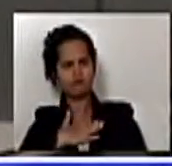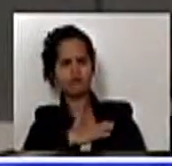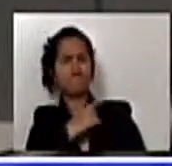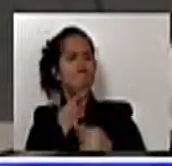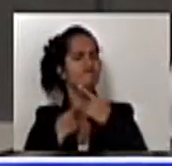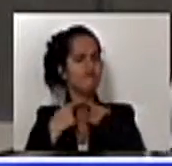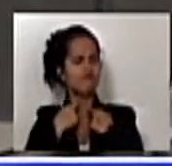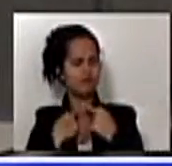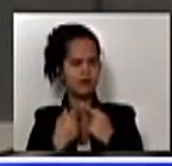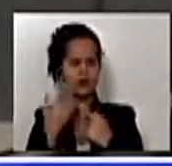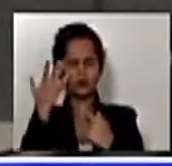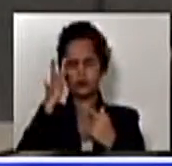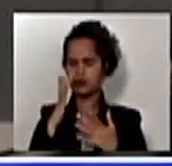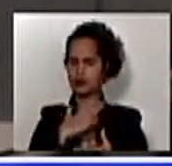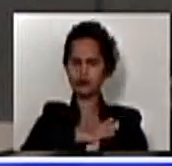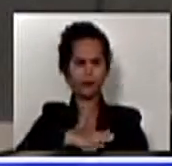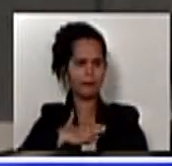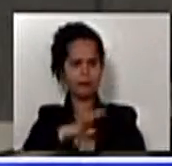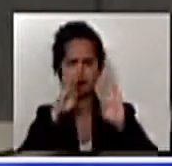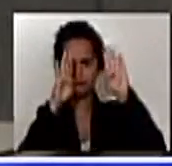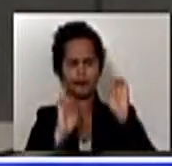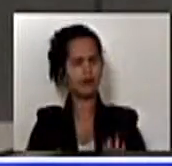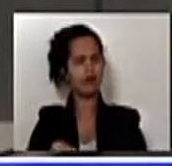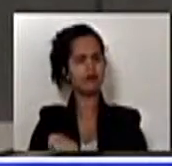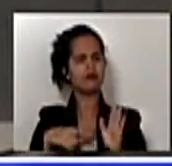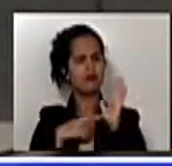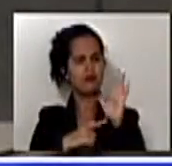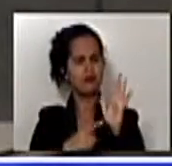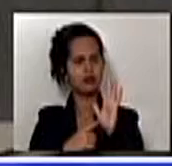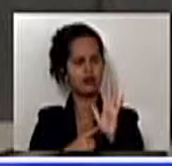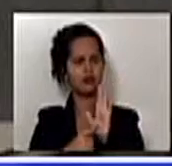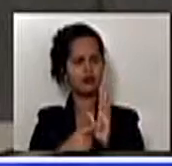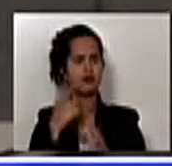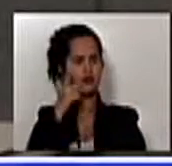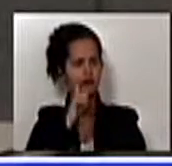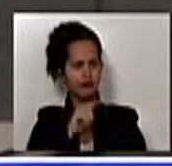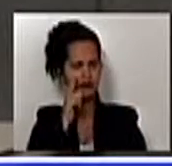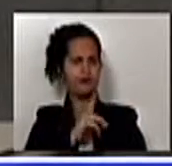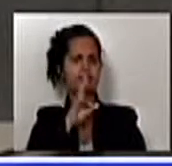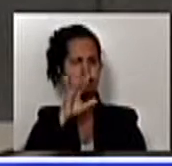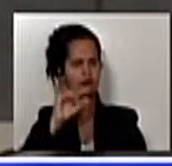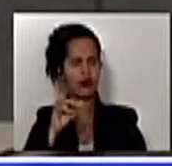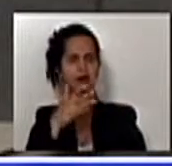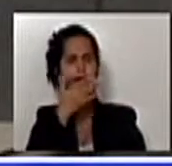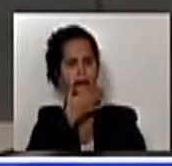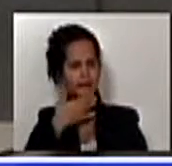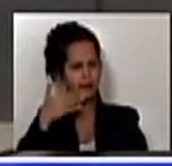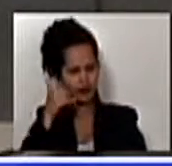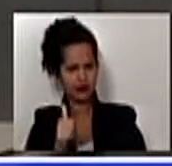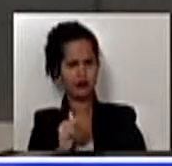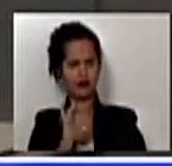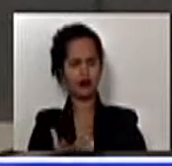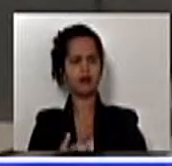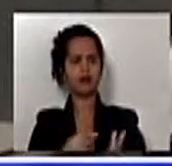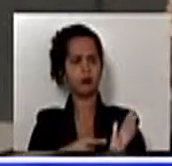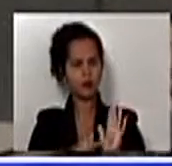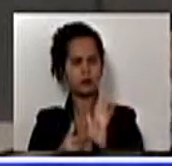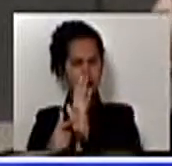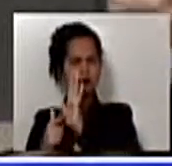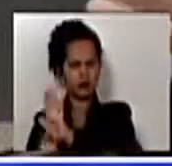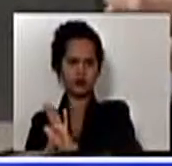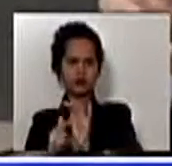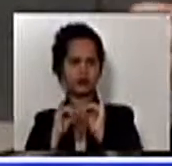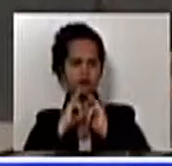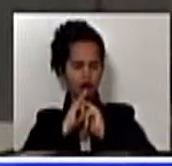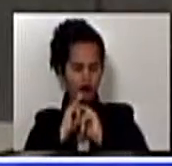buscar tanto otimismo, passa para a gente que vai melhorar, passa para a gente aquela